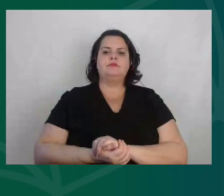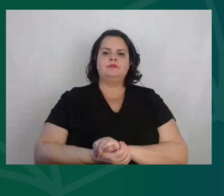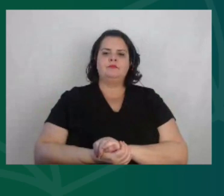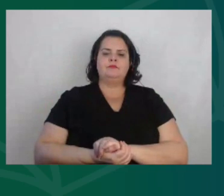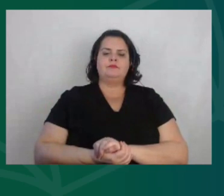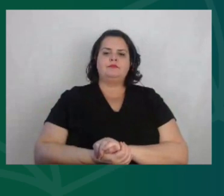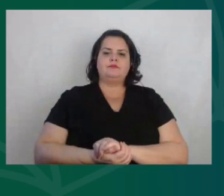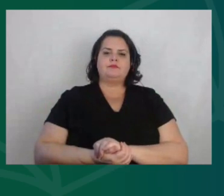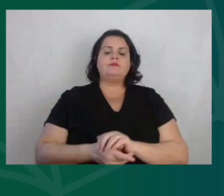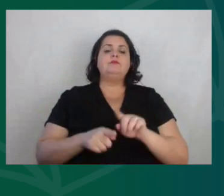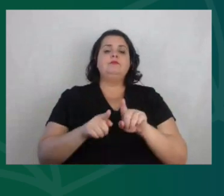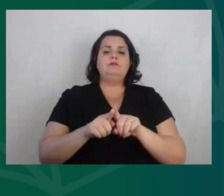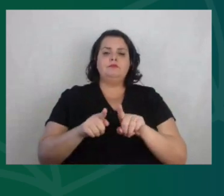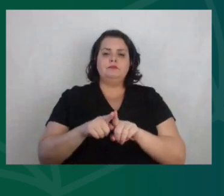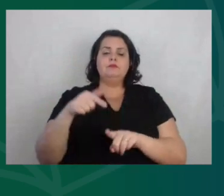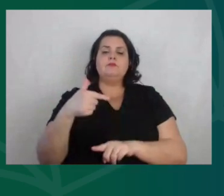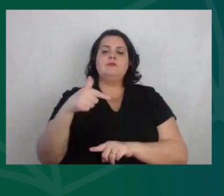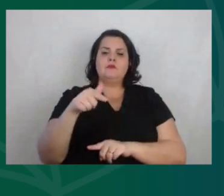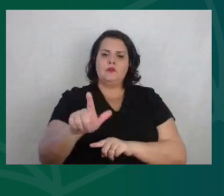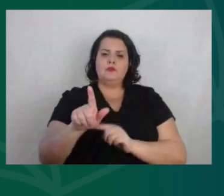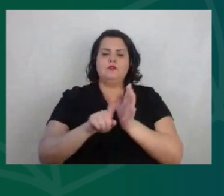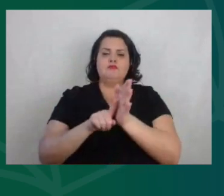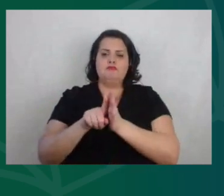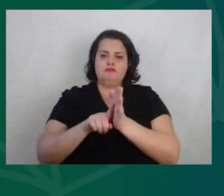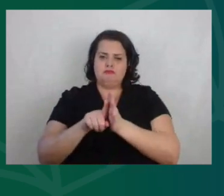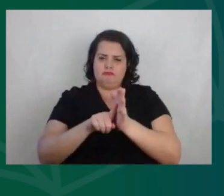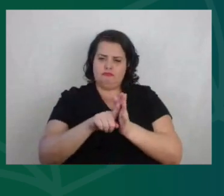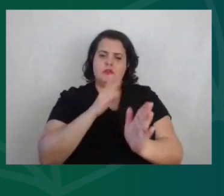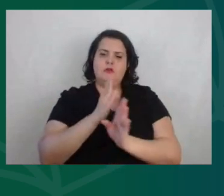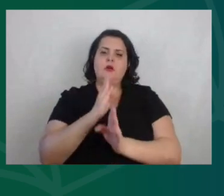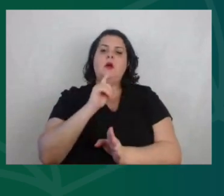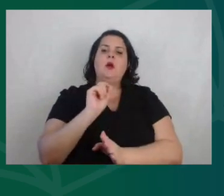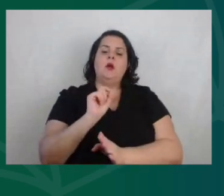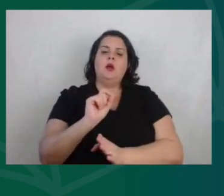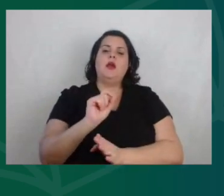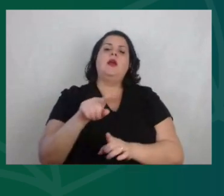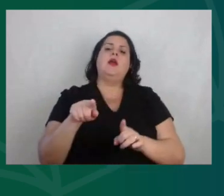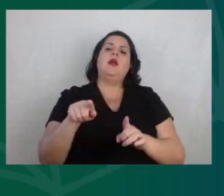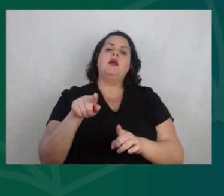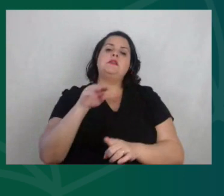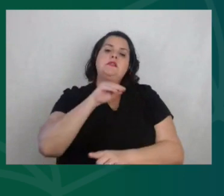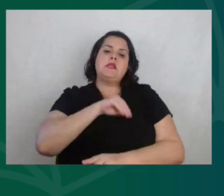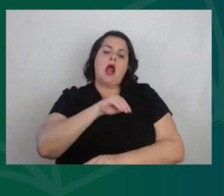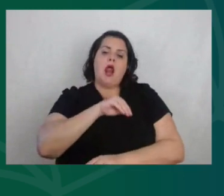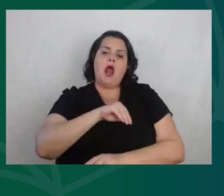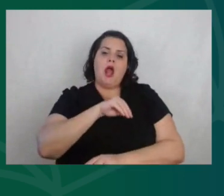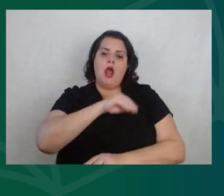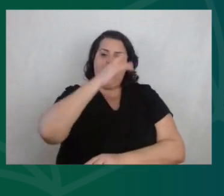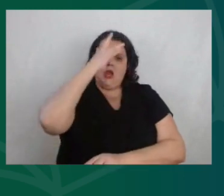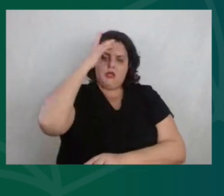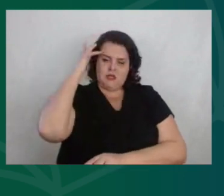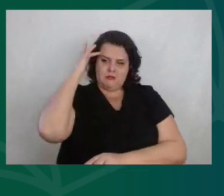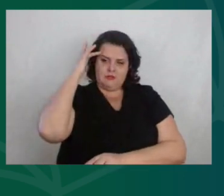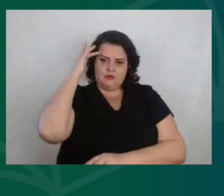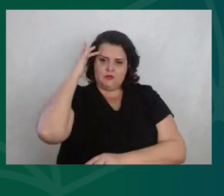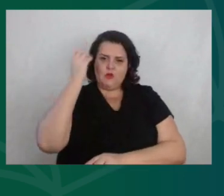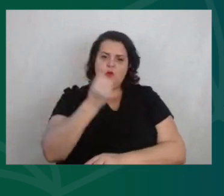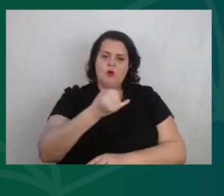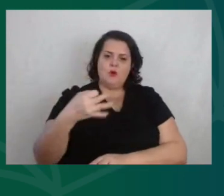E aqui, em relação ao nível socioeconômico, né? Então, aqui a porcentagem de população com